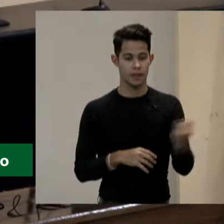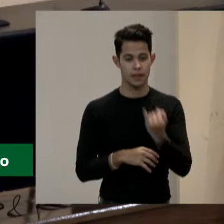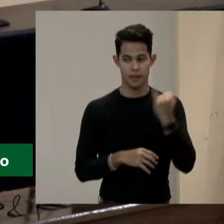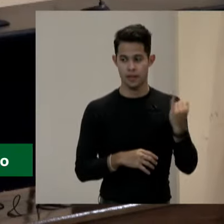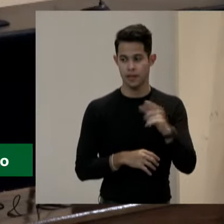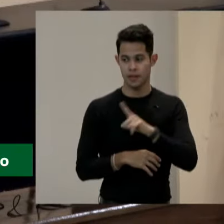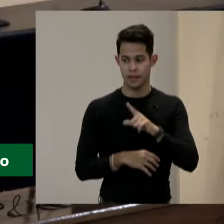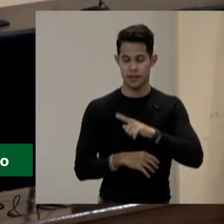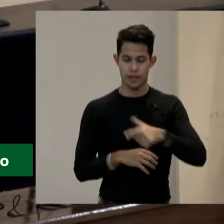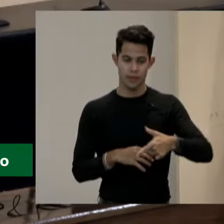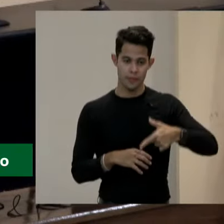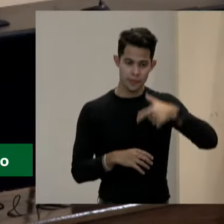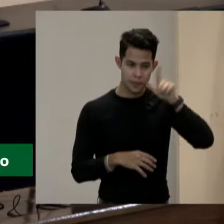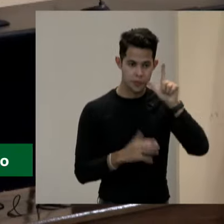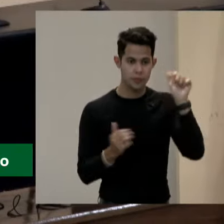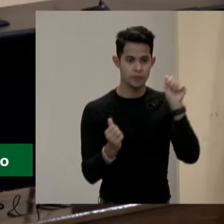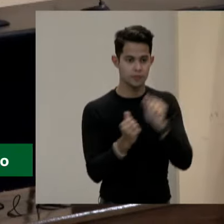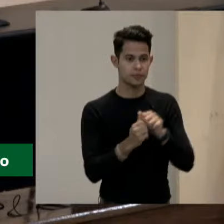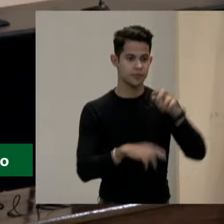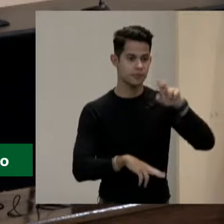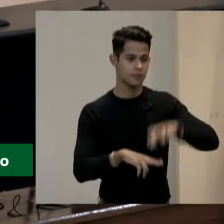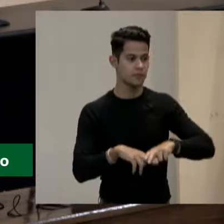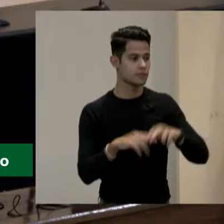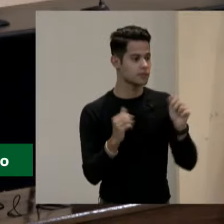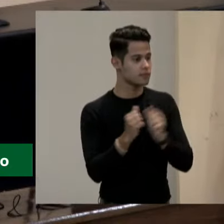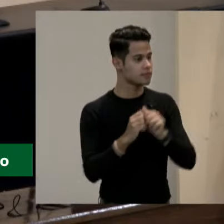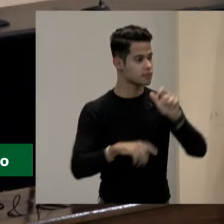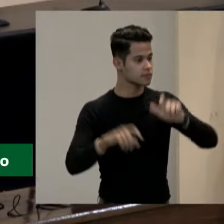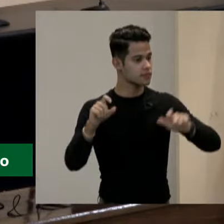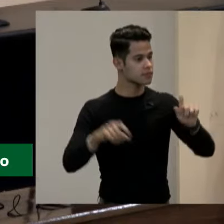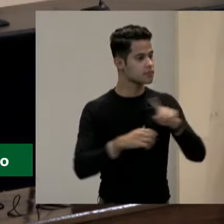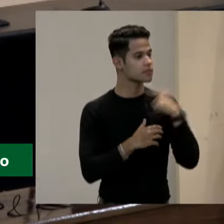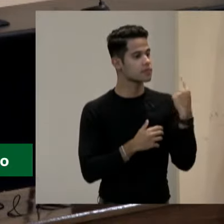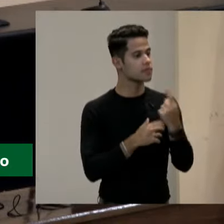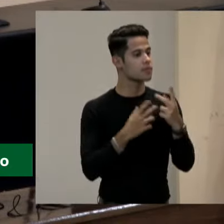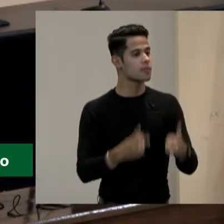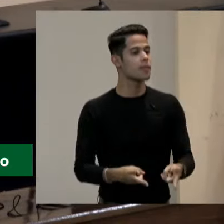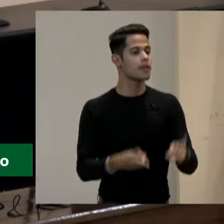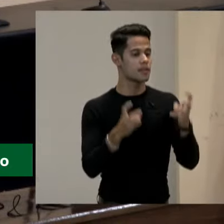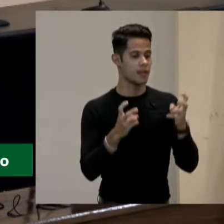ontem, sentado na plateia, e a gente percebe o quão